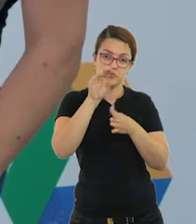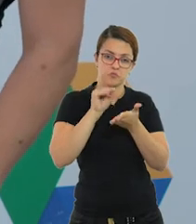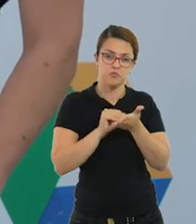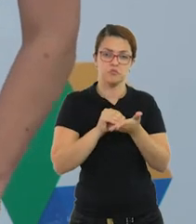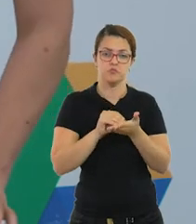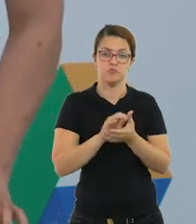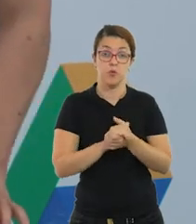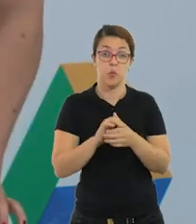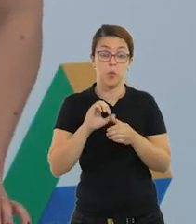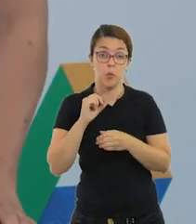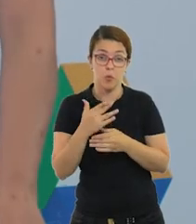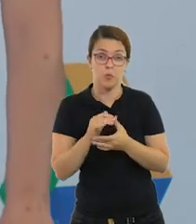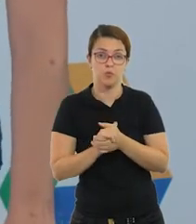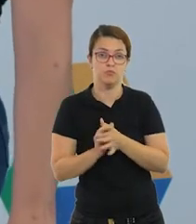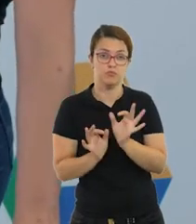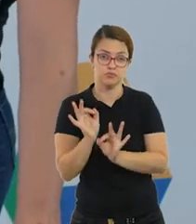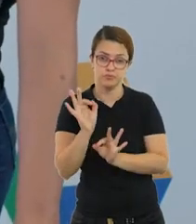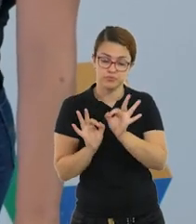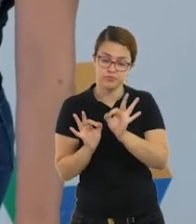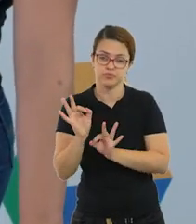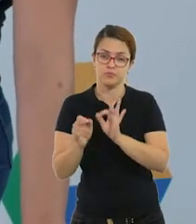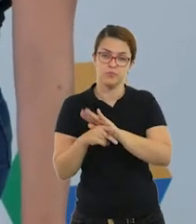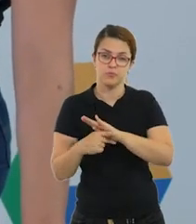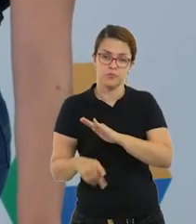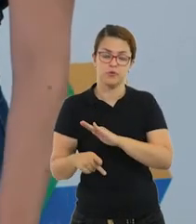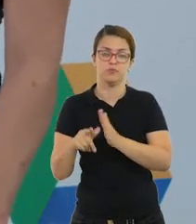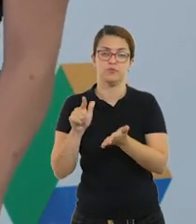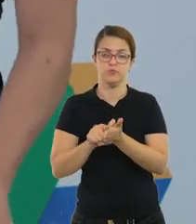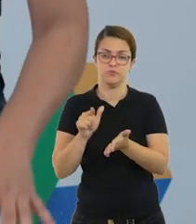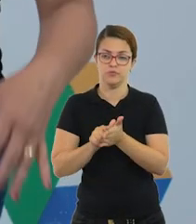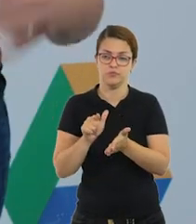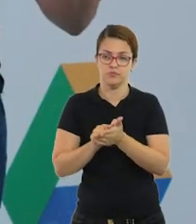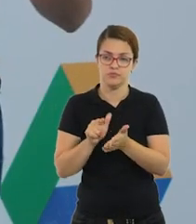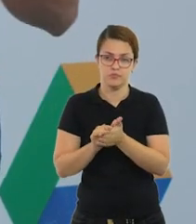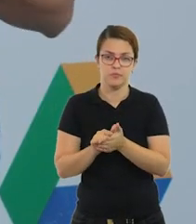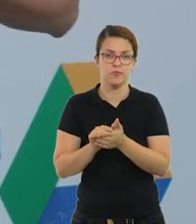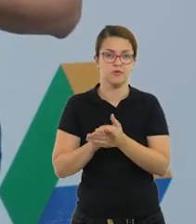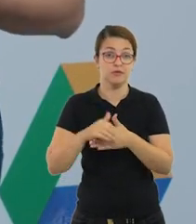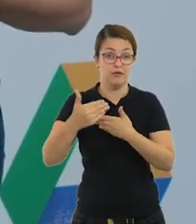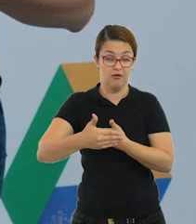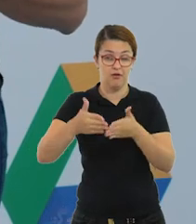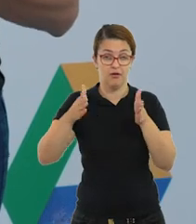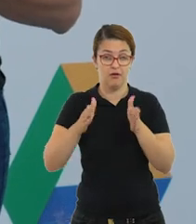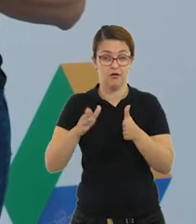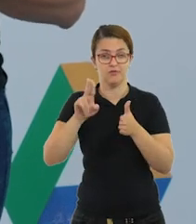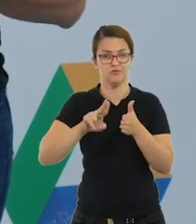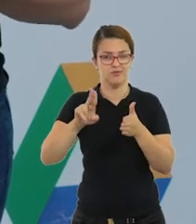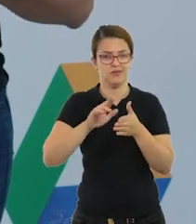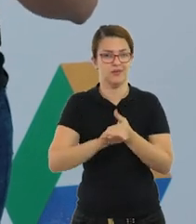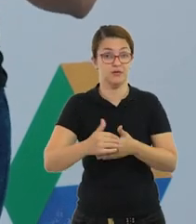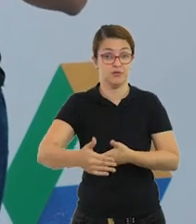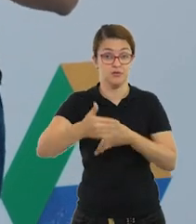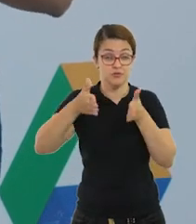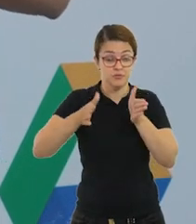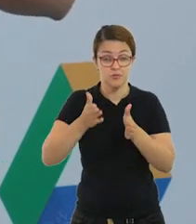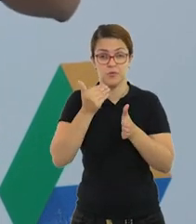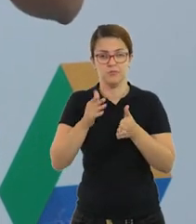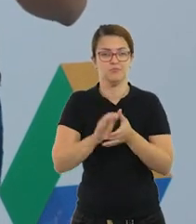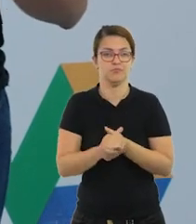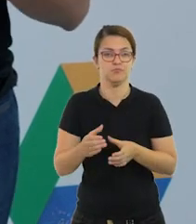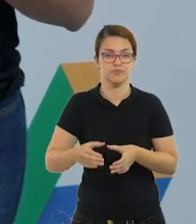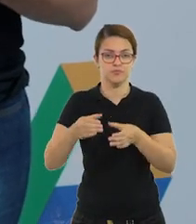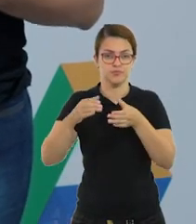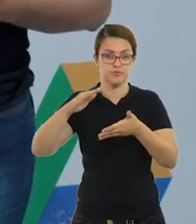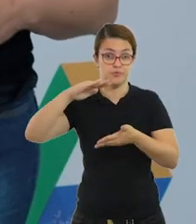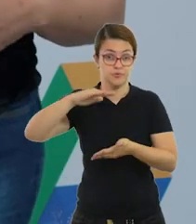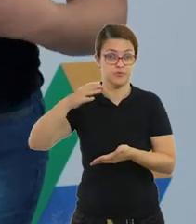da régua. Construir uma régua também de papel, e pode ser usado caixa de papelão, a caixa da cesta básica, a caixa